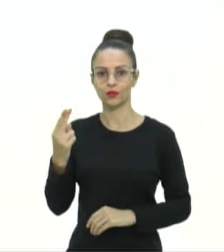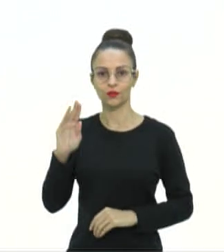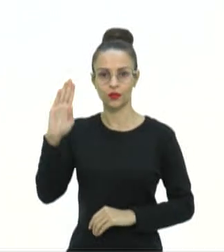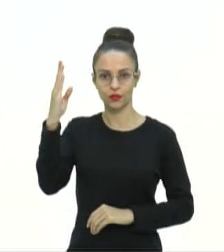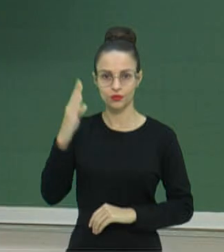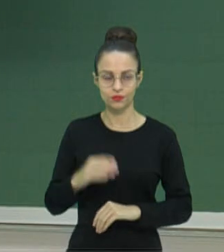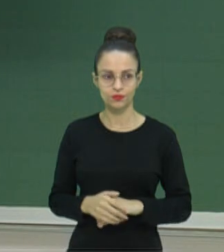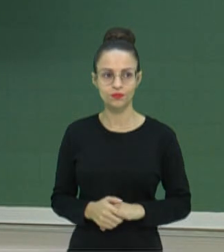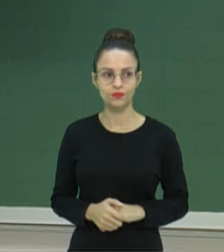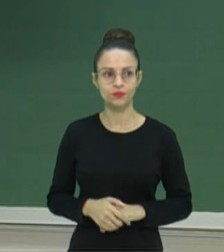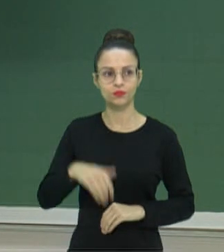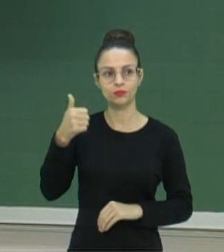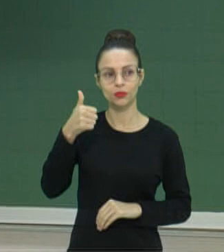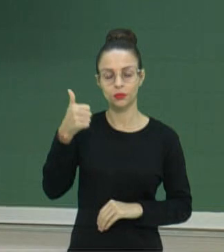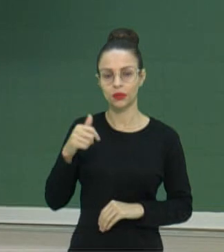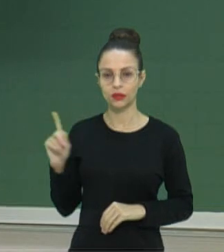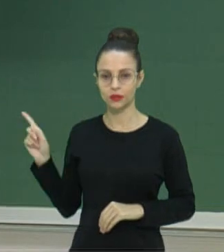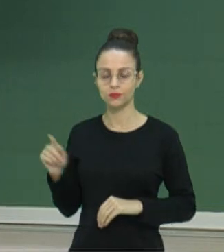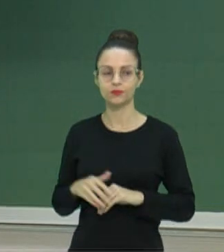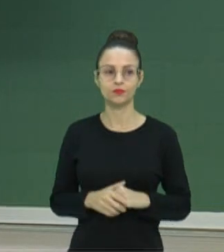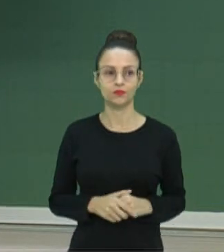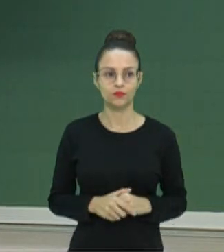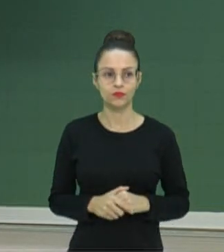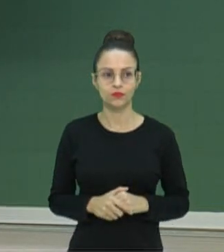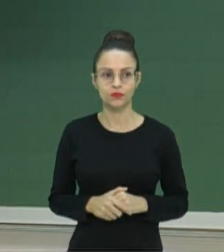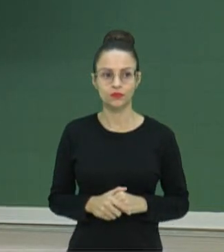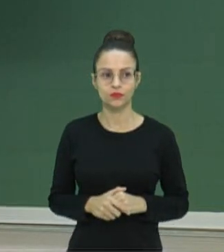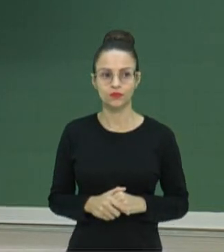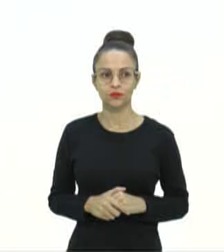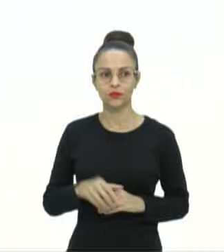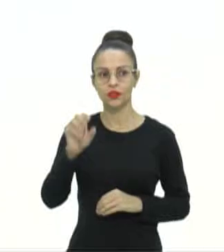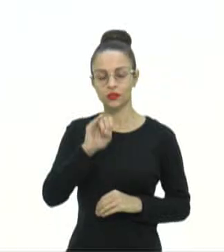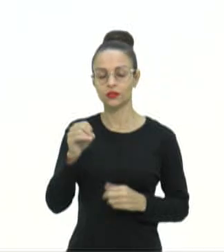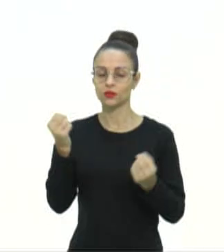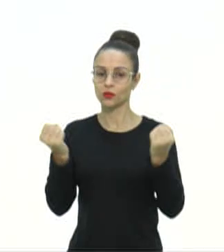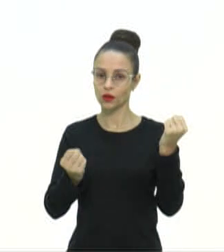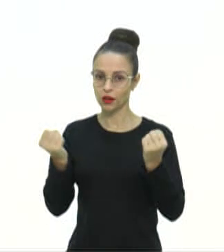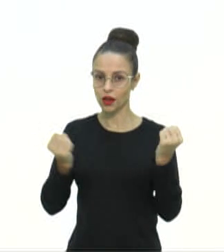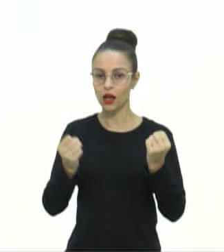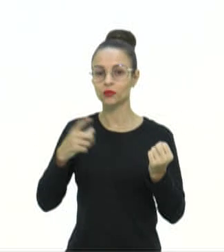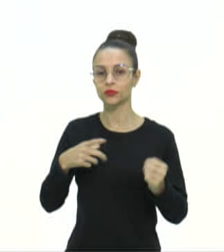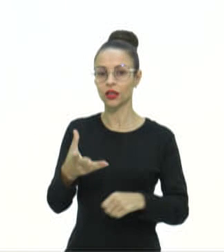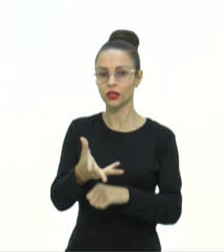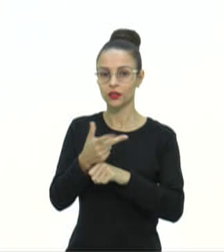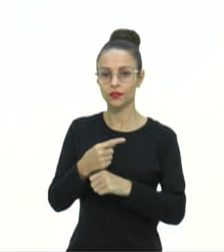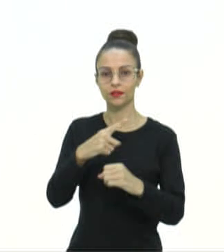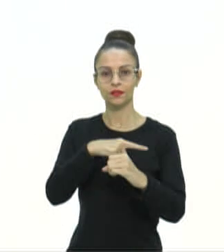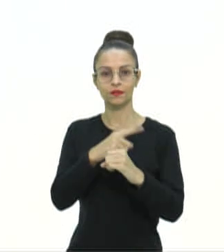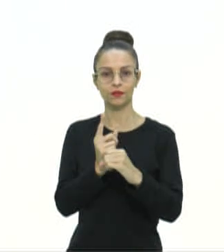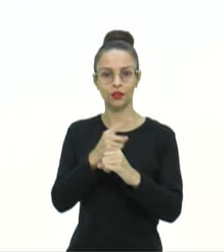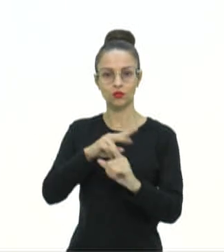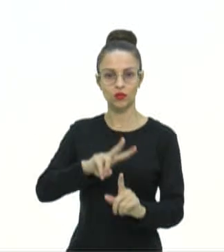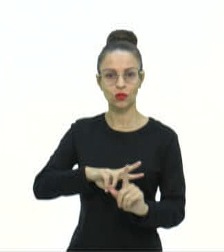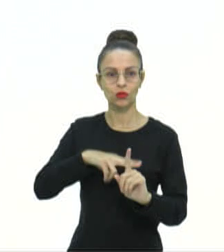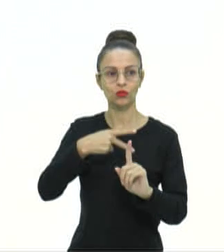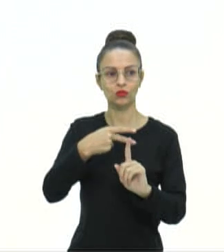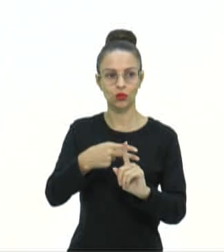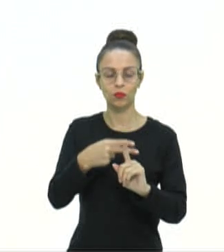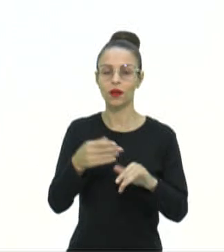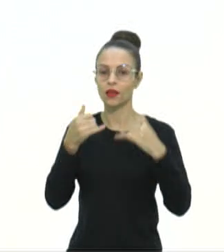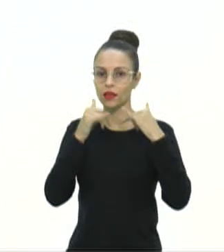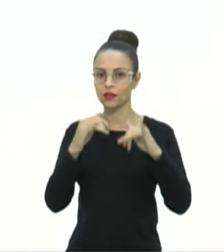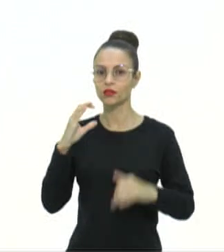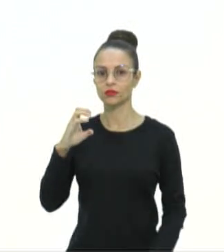falsas. Primeira alternativa. Primeira questão. Se um automóvel tem a sua velocidade dobrada, a sua